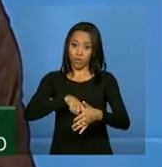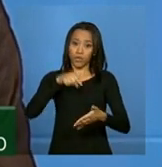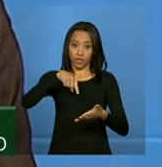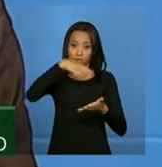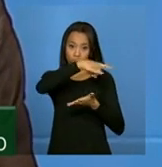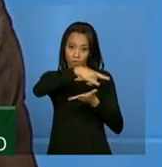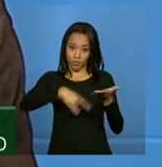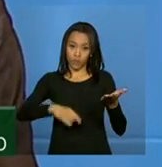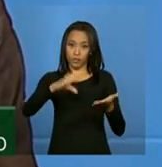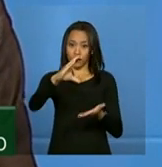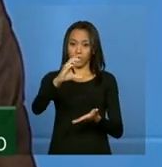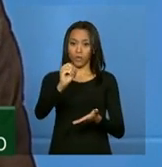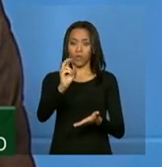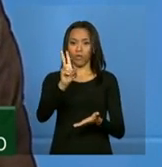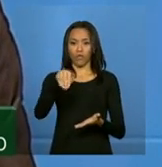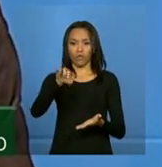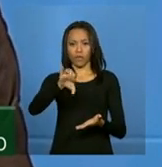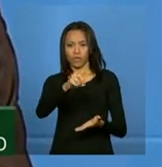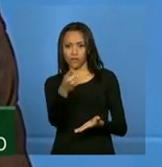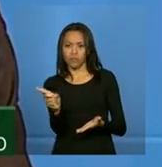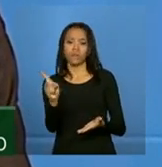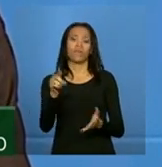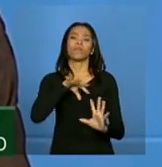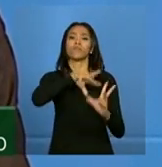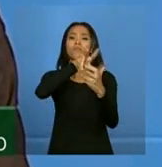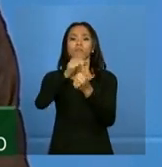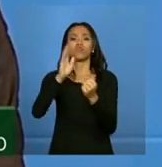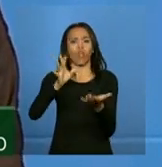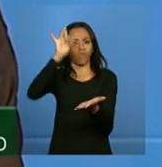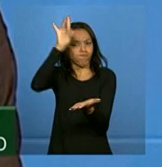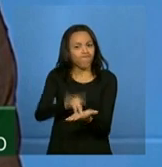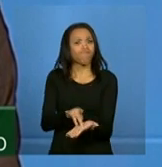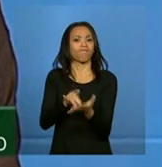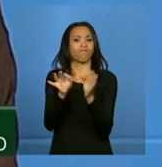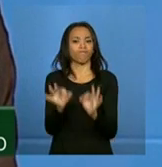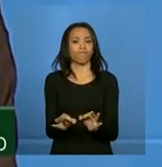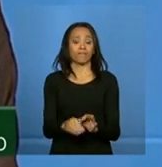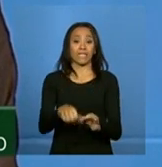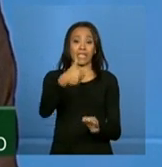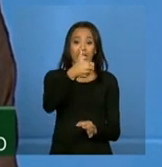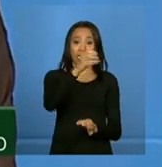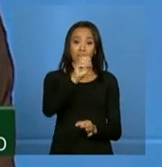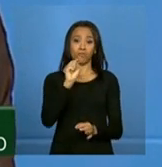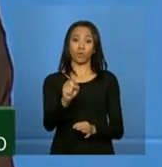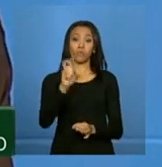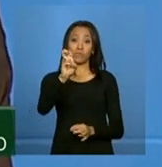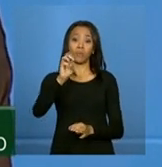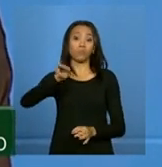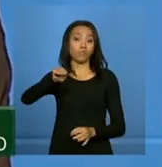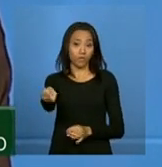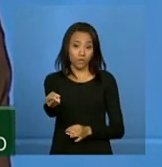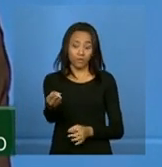foi efetivada. Nós sabemos que 10,5 milhões